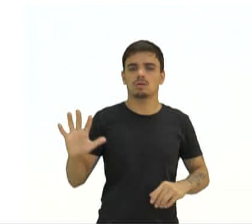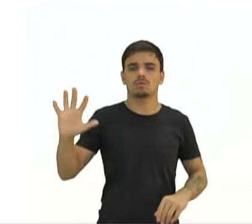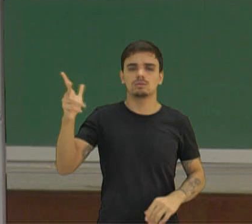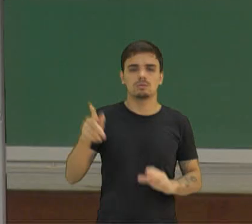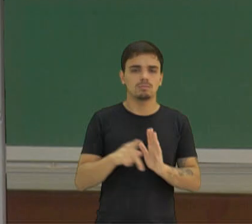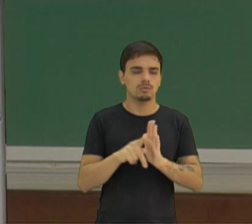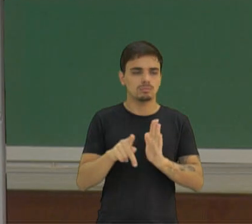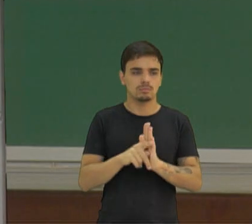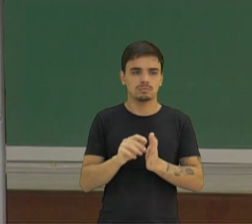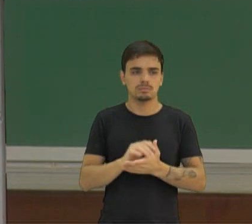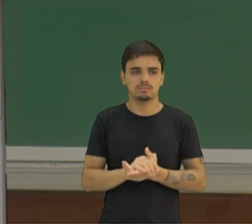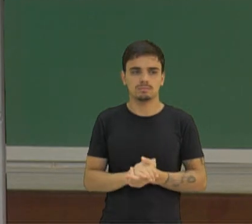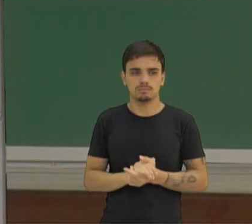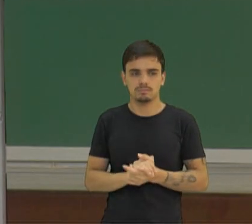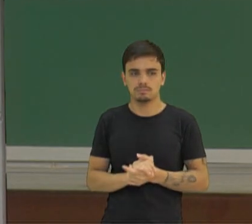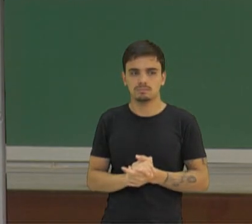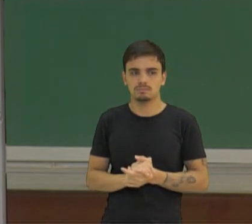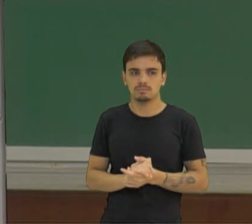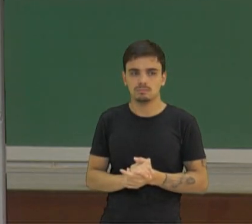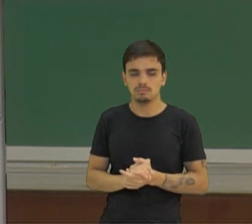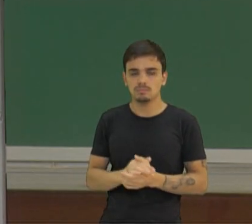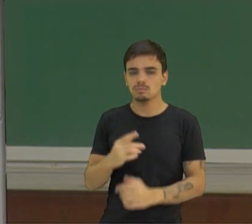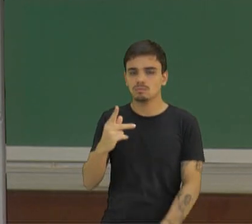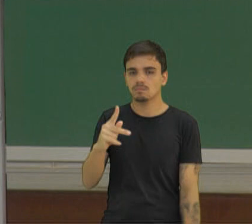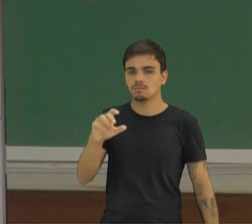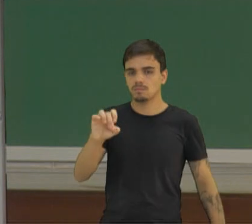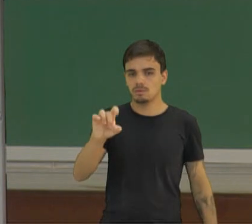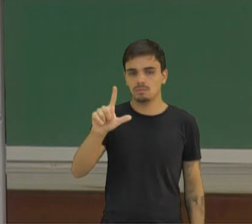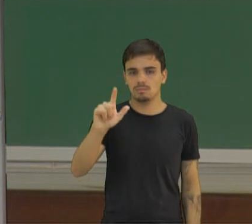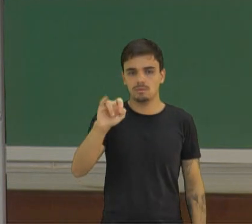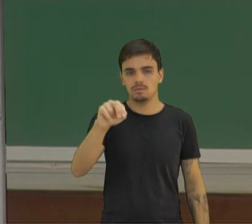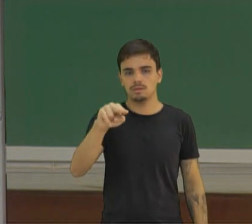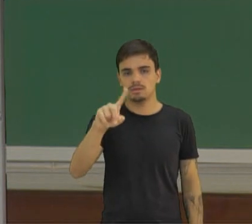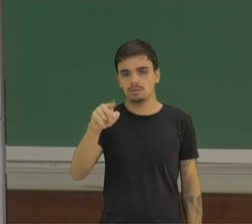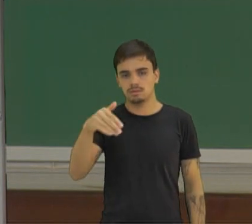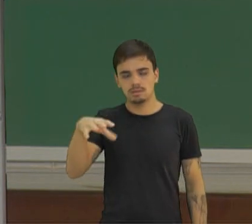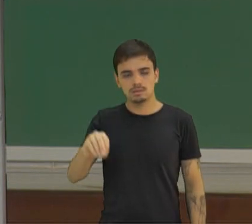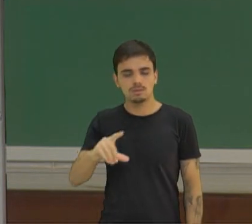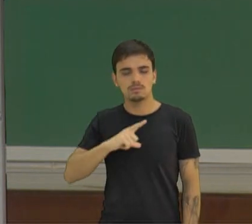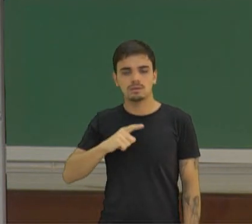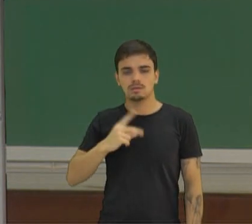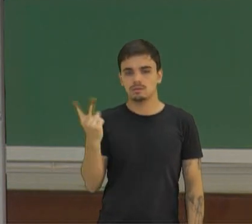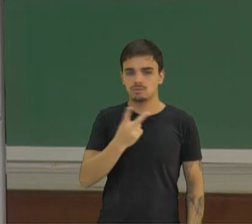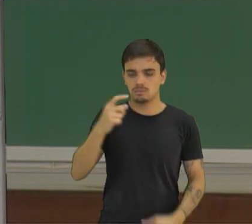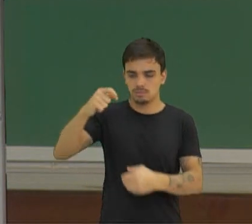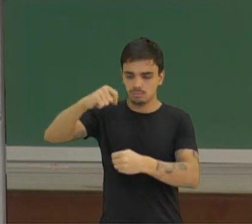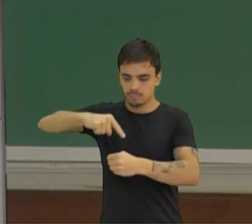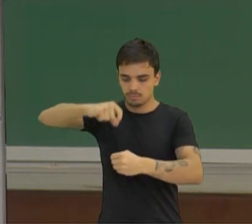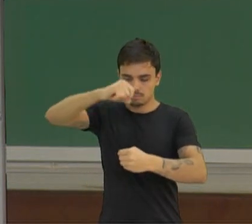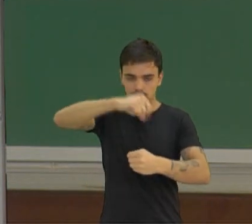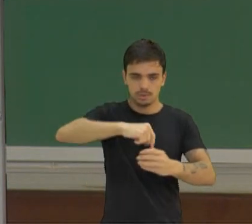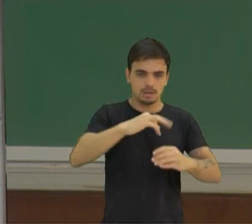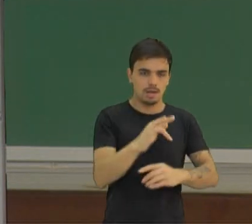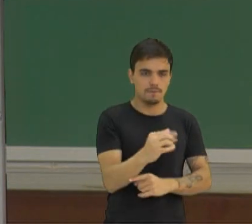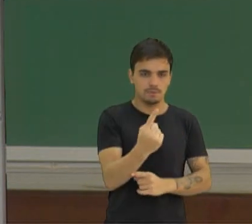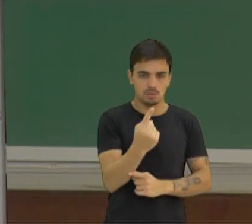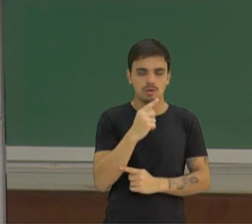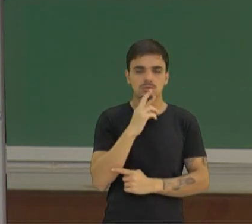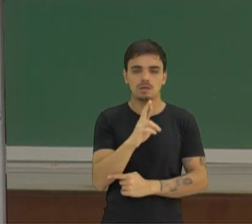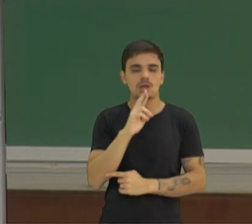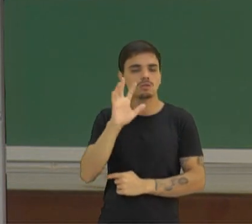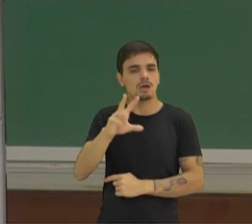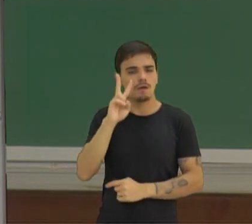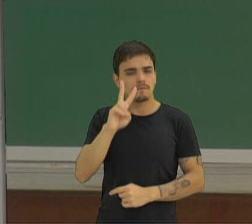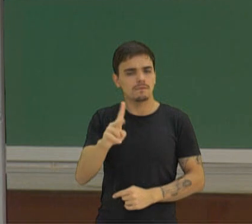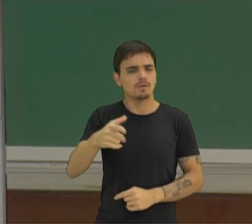ouvi a a autopolinização entre as duas sementes das duas plantas da geração F1 o resultado foi